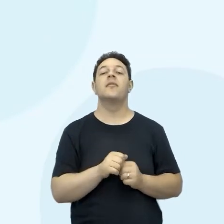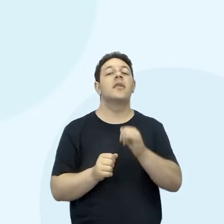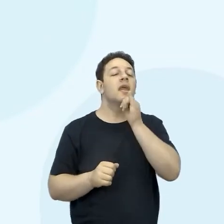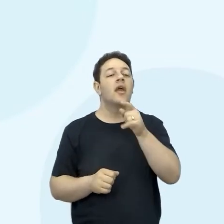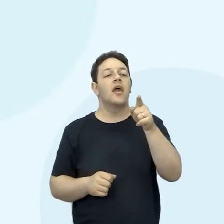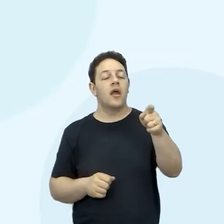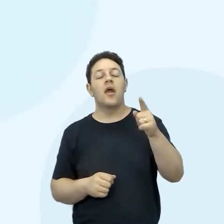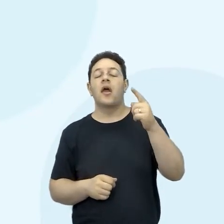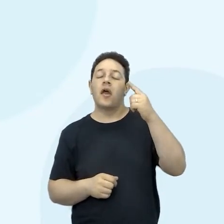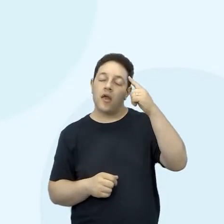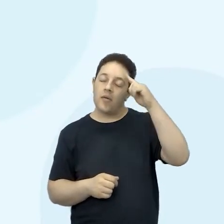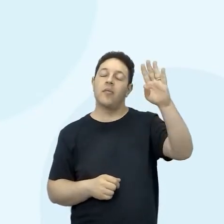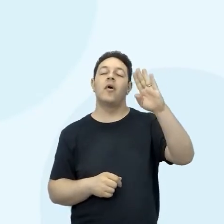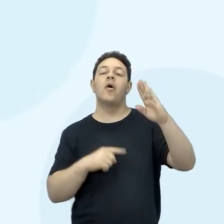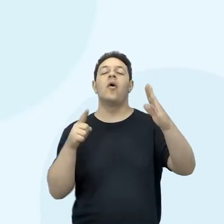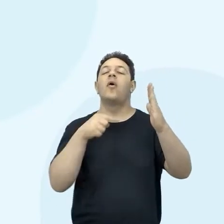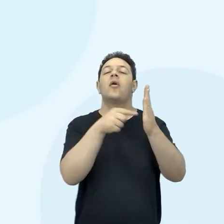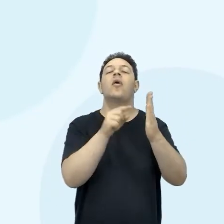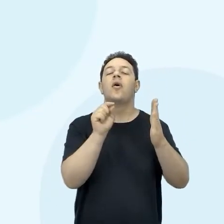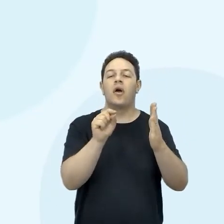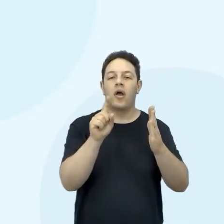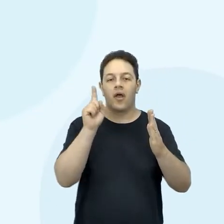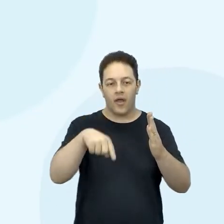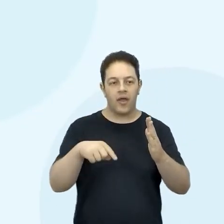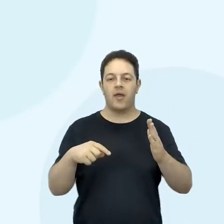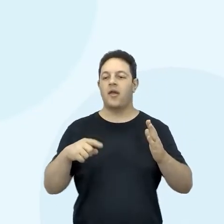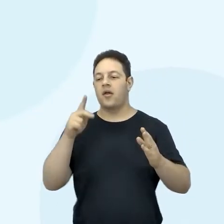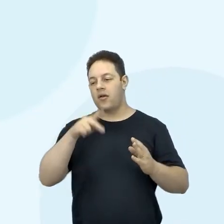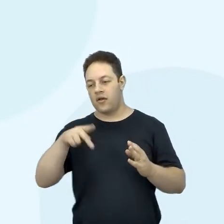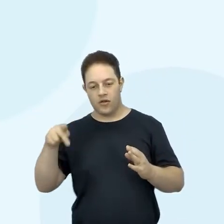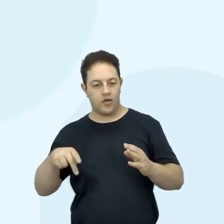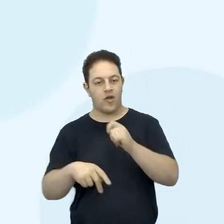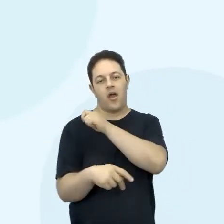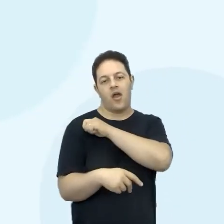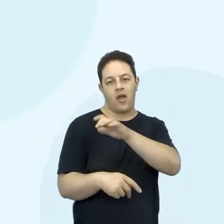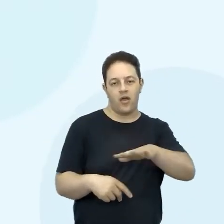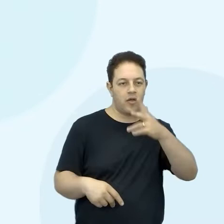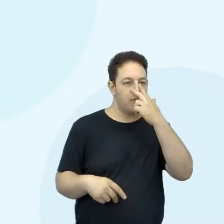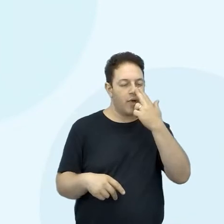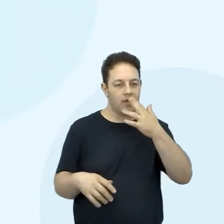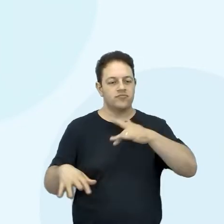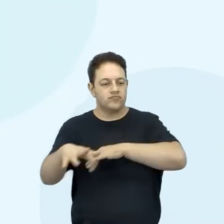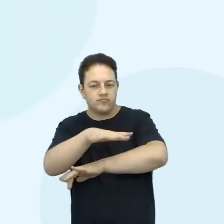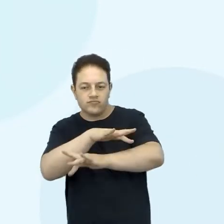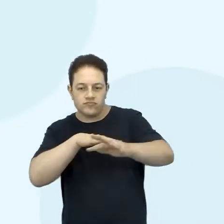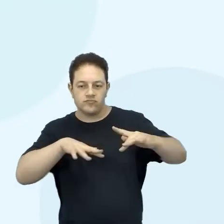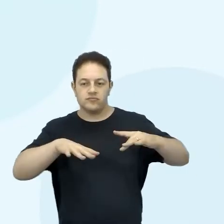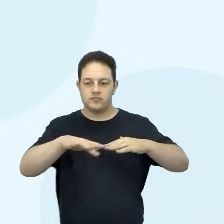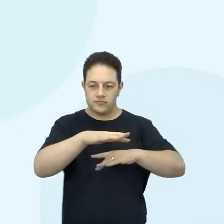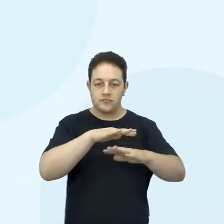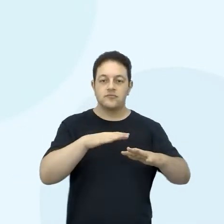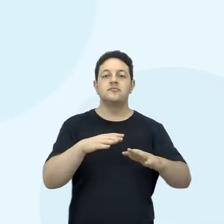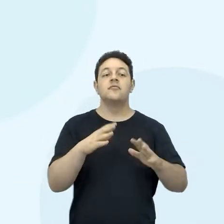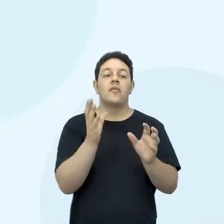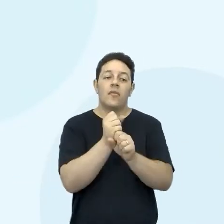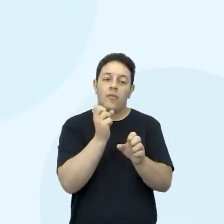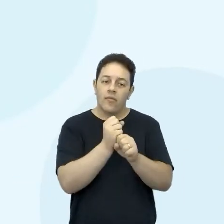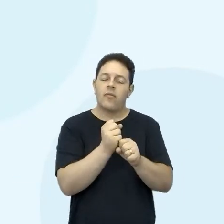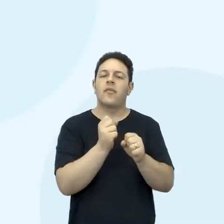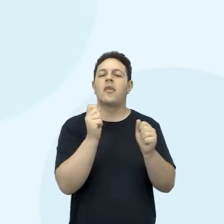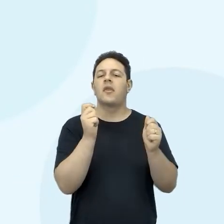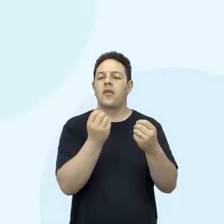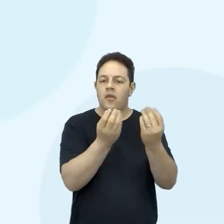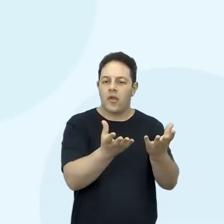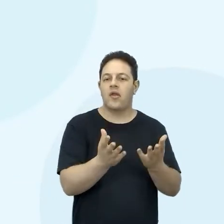um deslocamento de posições entre professores e estudantes, a própria atribuição de nota poderia ser problematizada. Nós